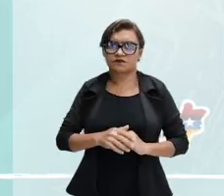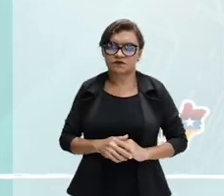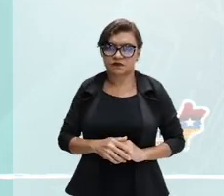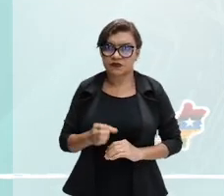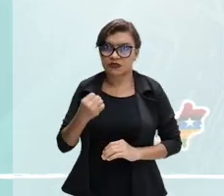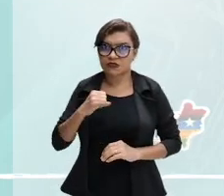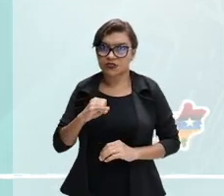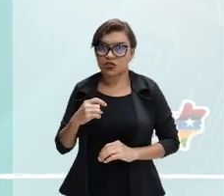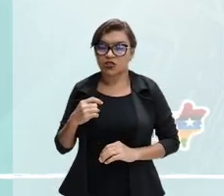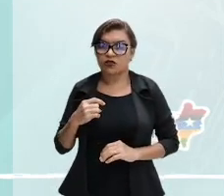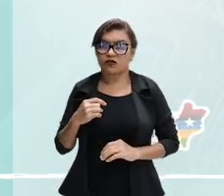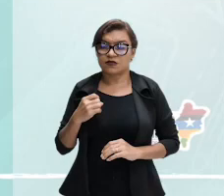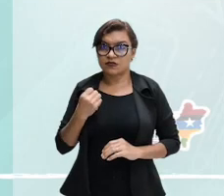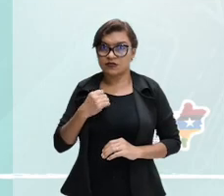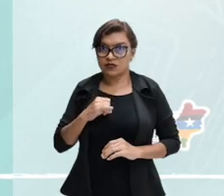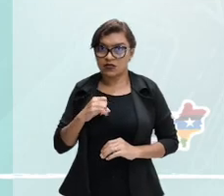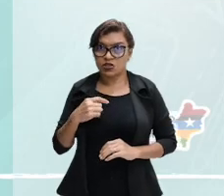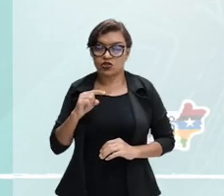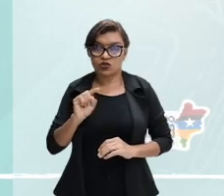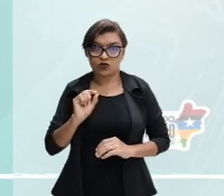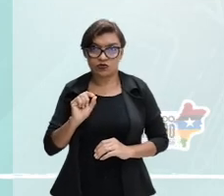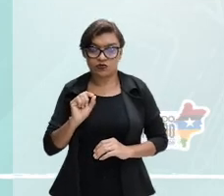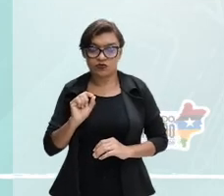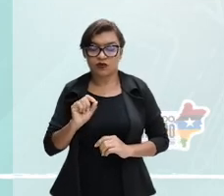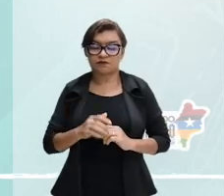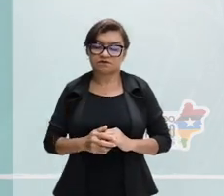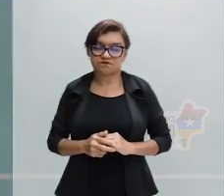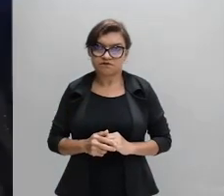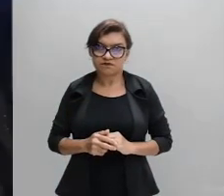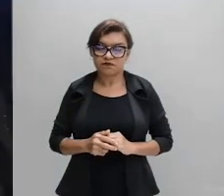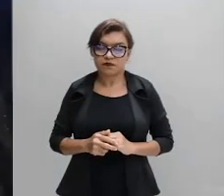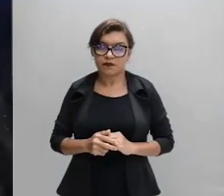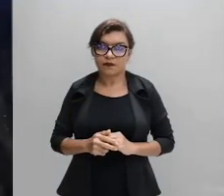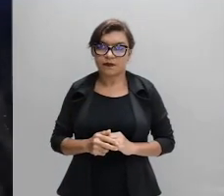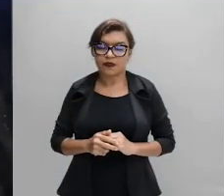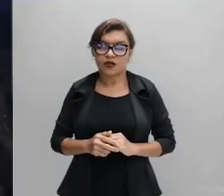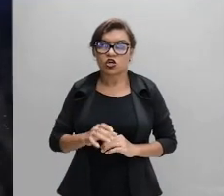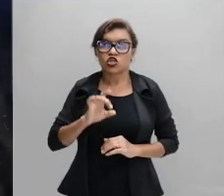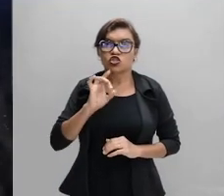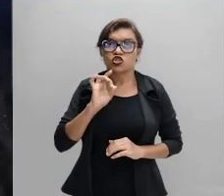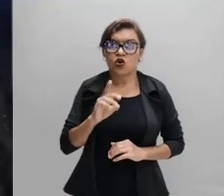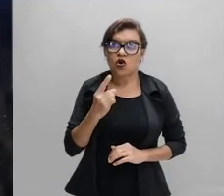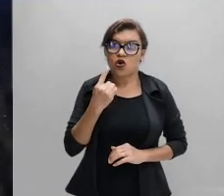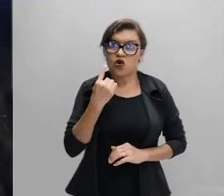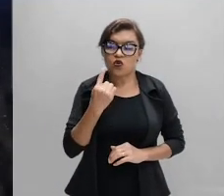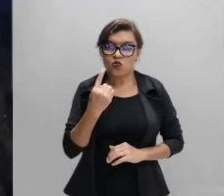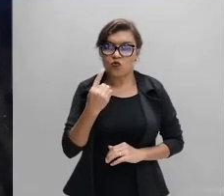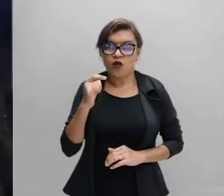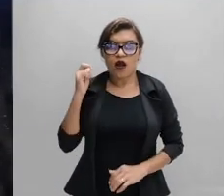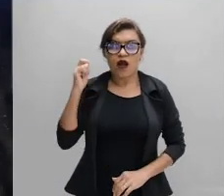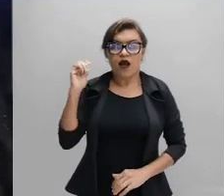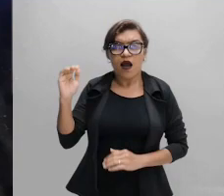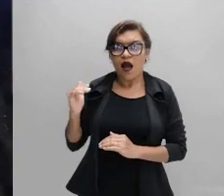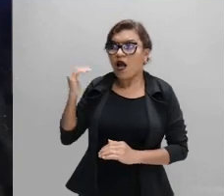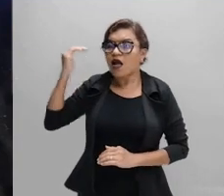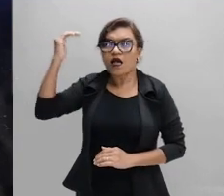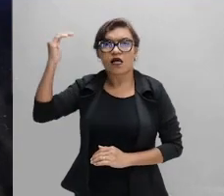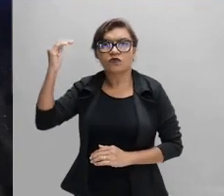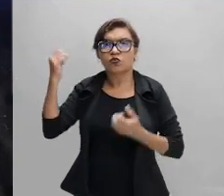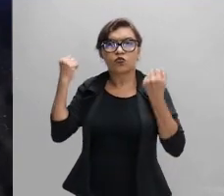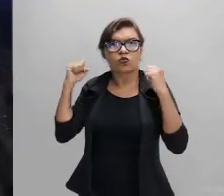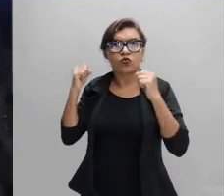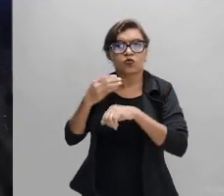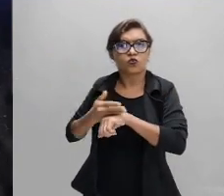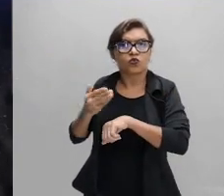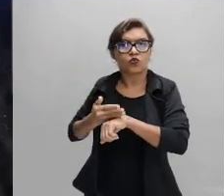Se nós formos pensar no sedentarismo hoje, somente 1 em cada 4 adultos pratica algum tipo de exercício físico, algum tipo de atividade